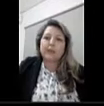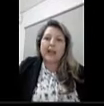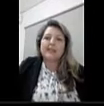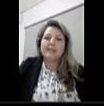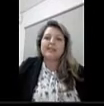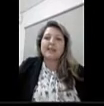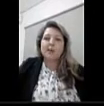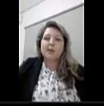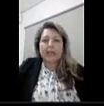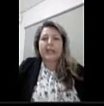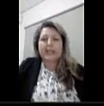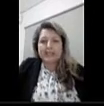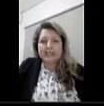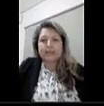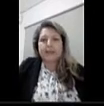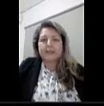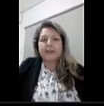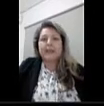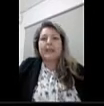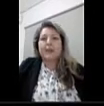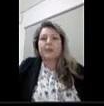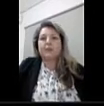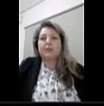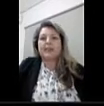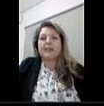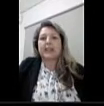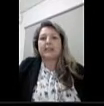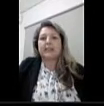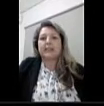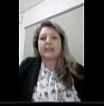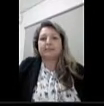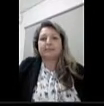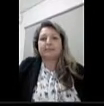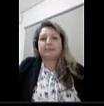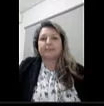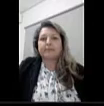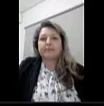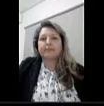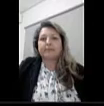dificuldades para ler e escrever. Pode passar, Alívio.